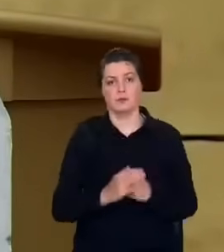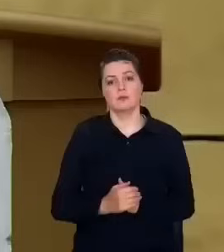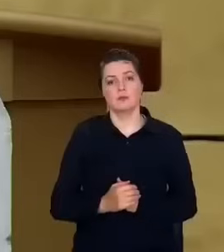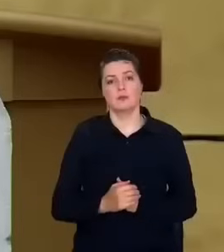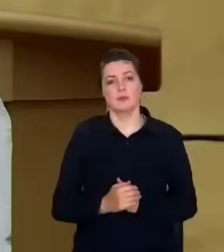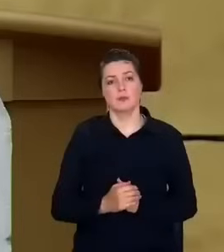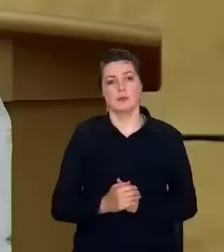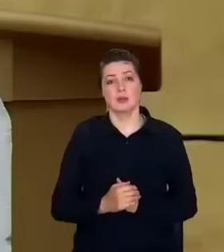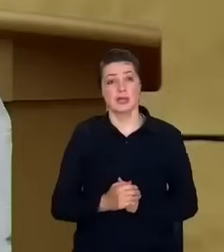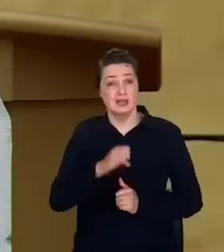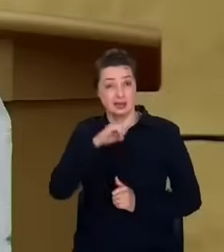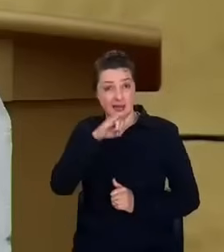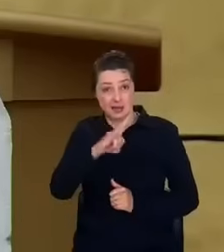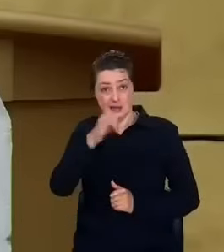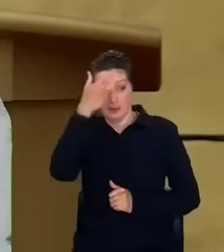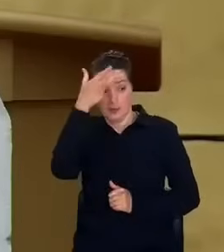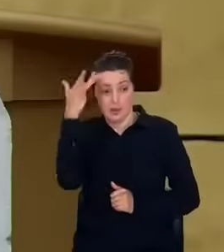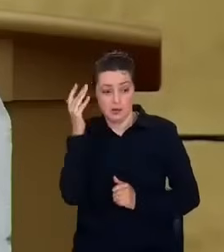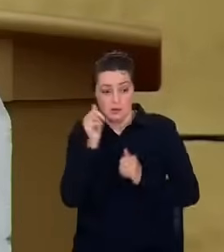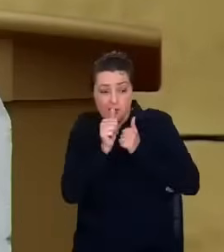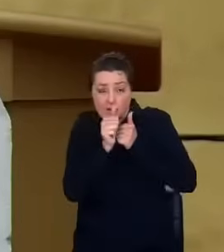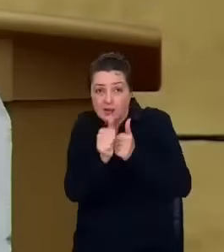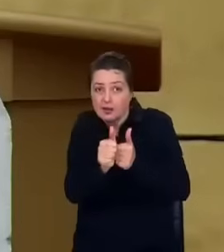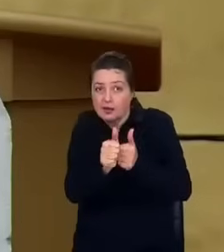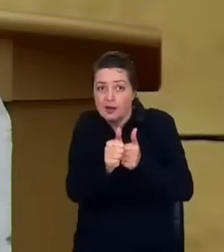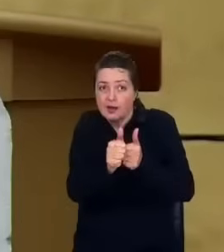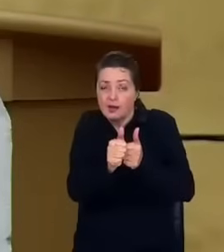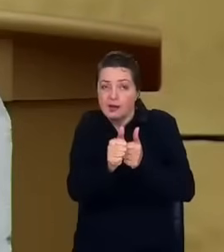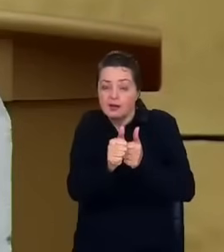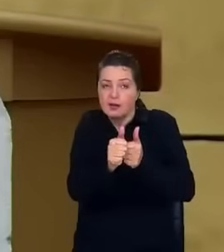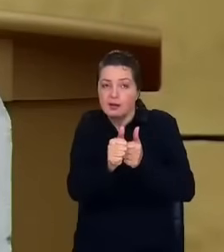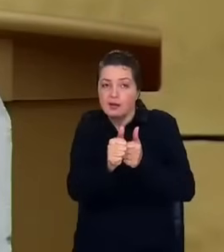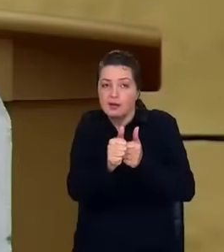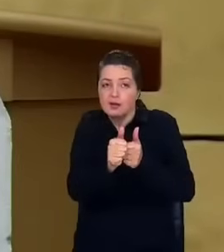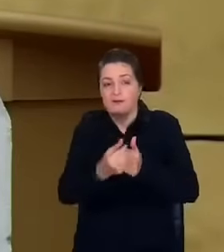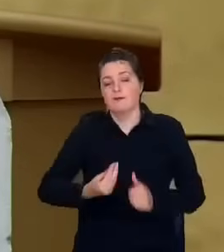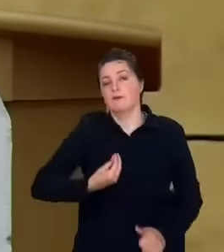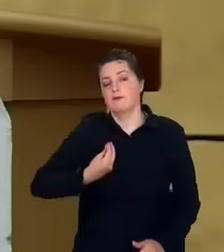quem me segue não andará nas trevas ou em trevas.